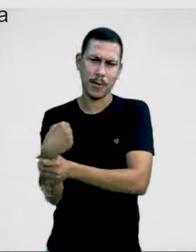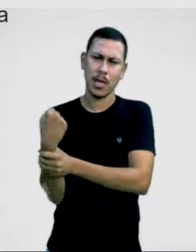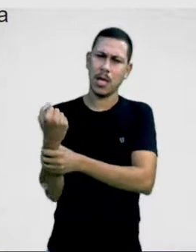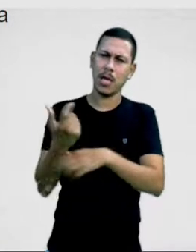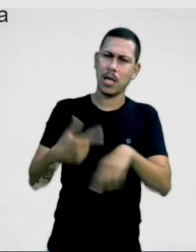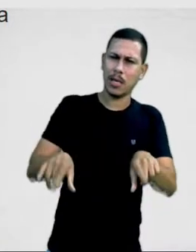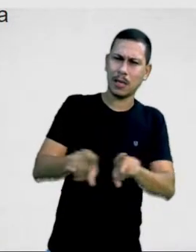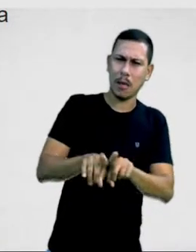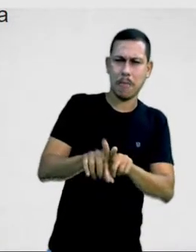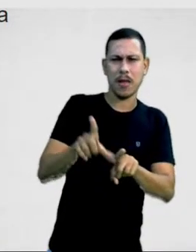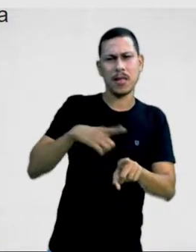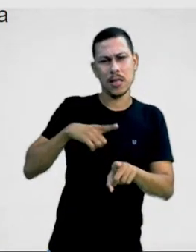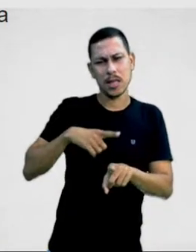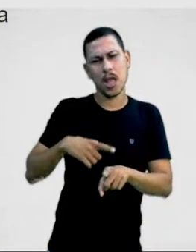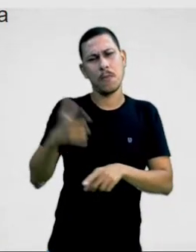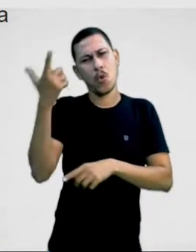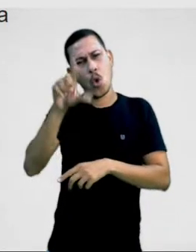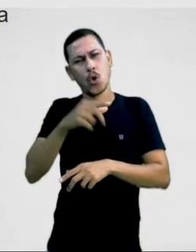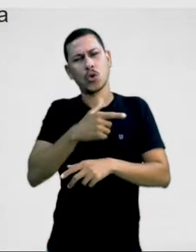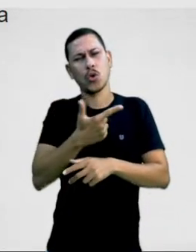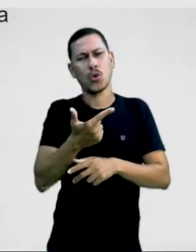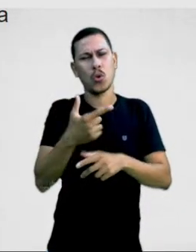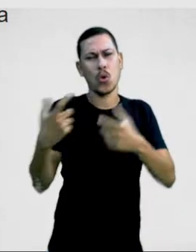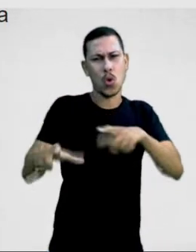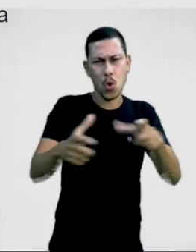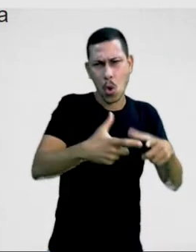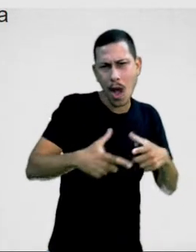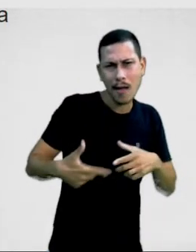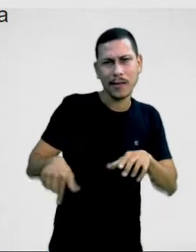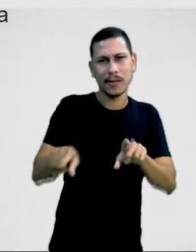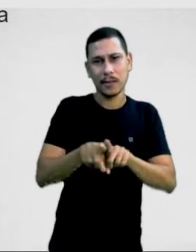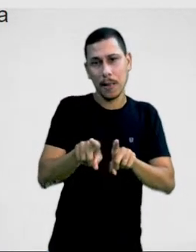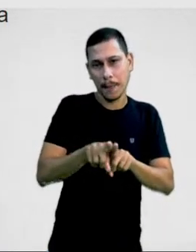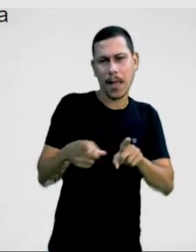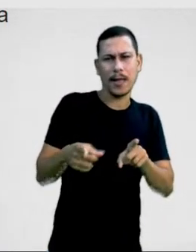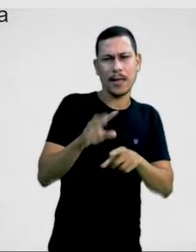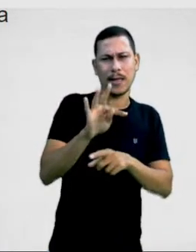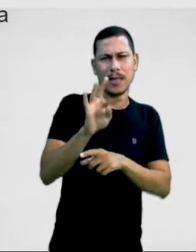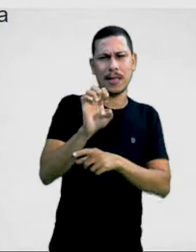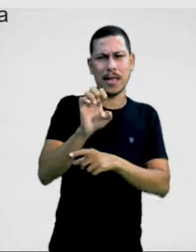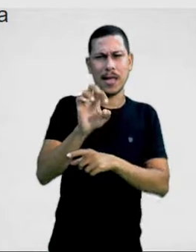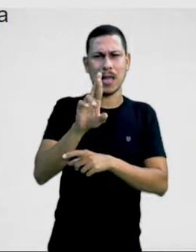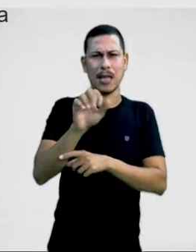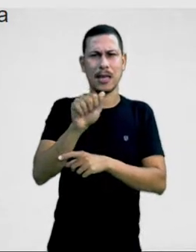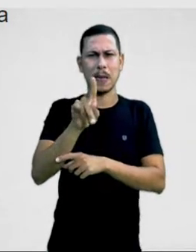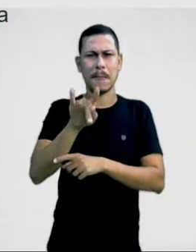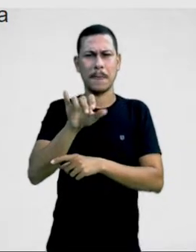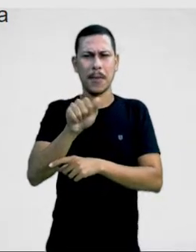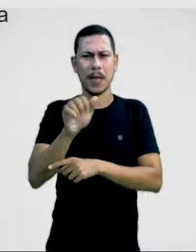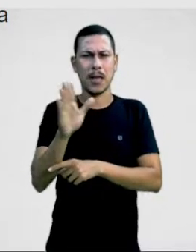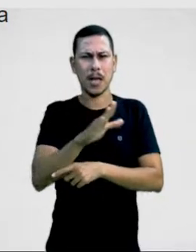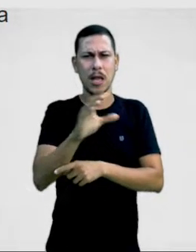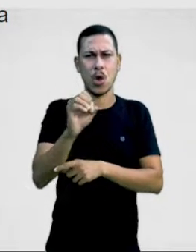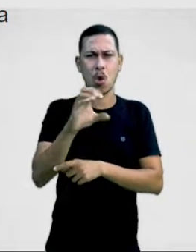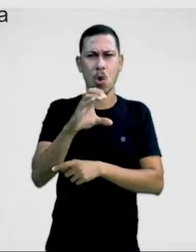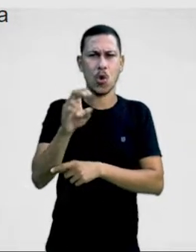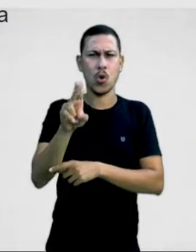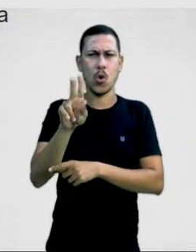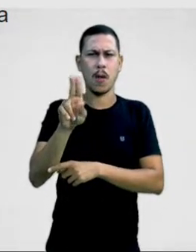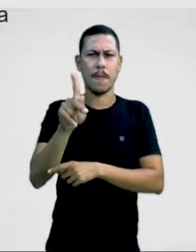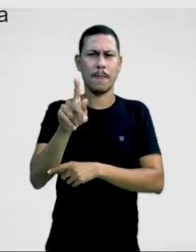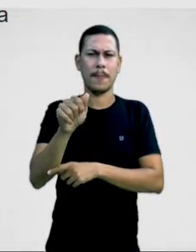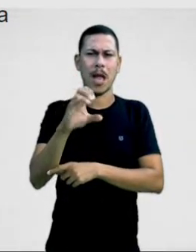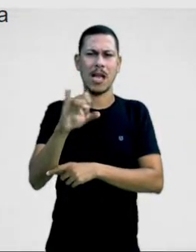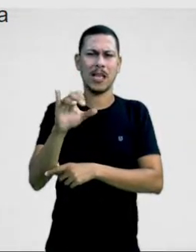temos outras áreas, como a terapia ocupacional, utilizando também elementos ginásticos, elementos da pedagogia, né?